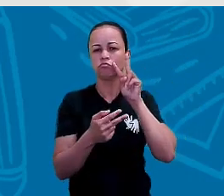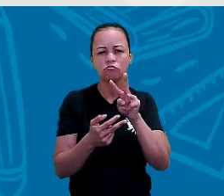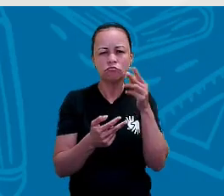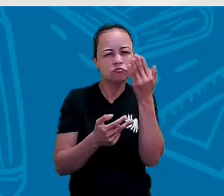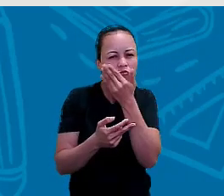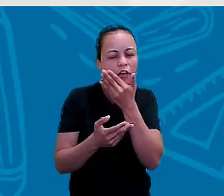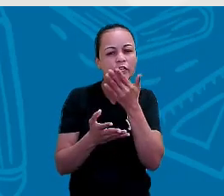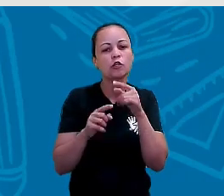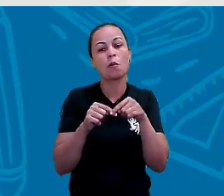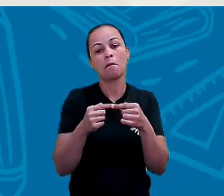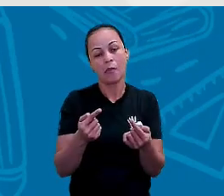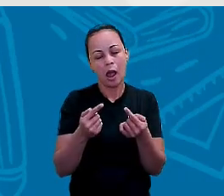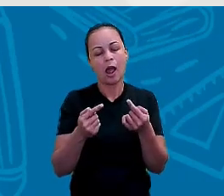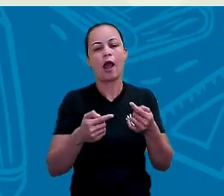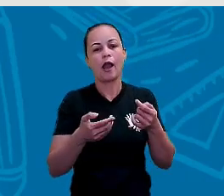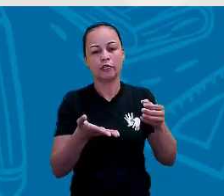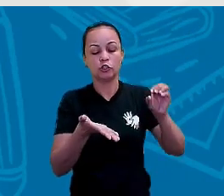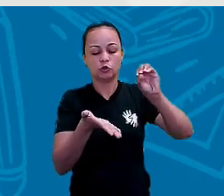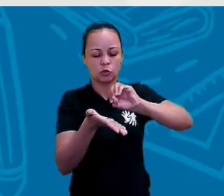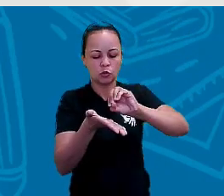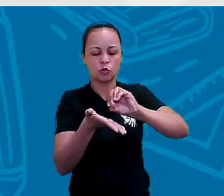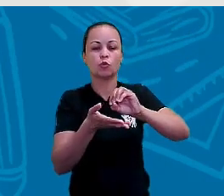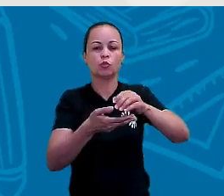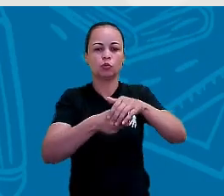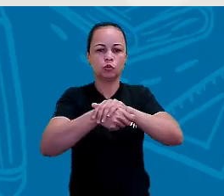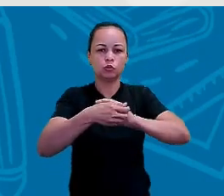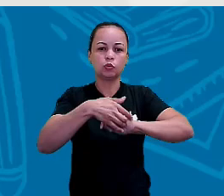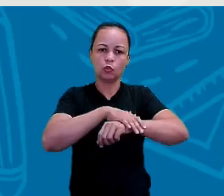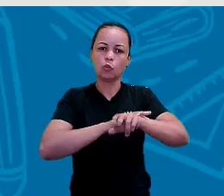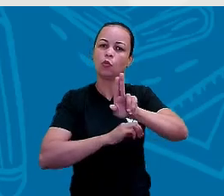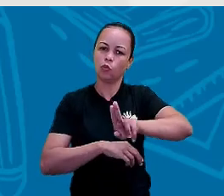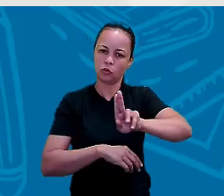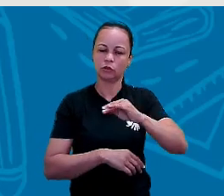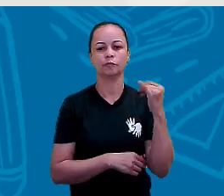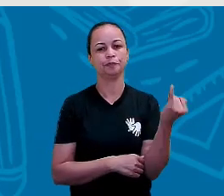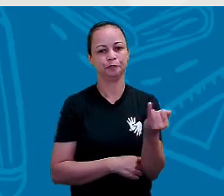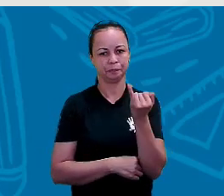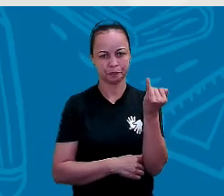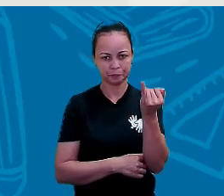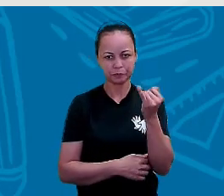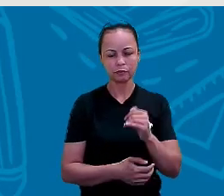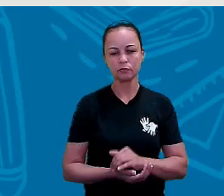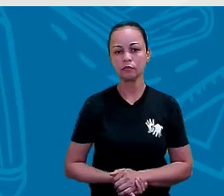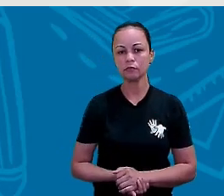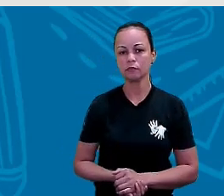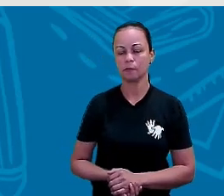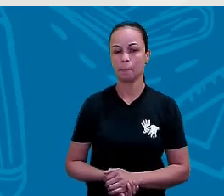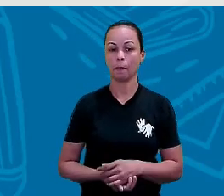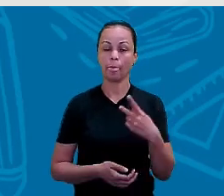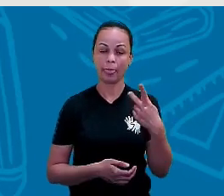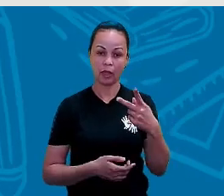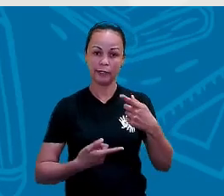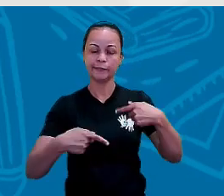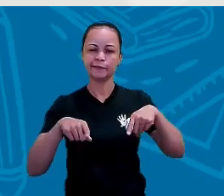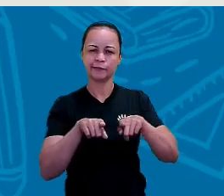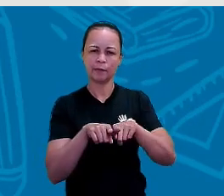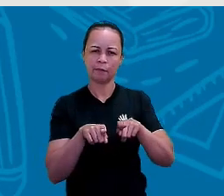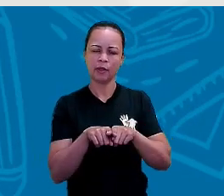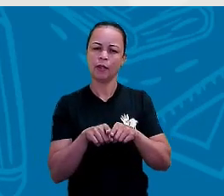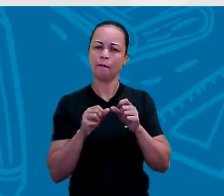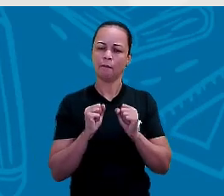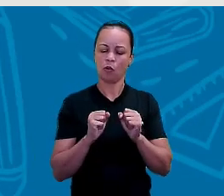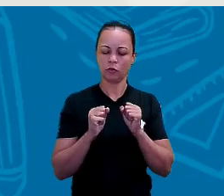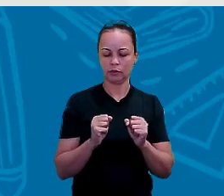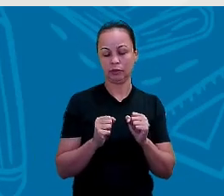importante que a gente use sempre o protetor solar, tá certo? Esse uso desse protetor solar também, ele vai ser usado